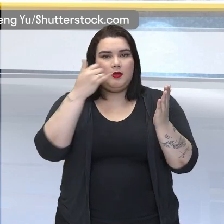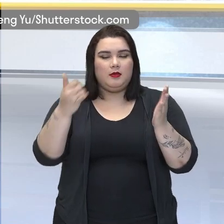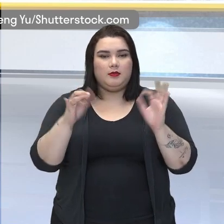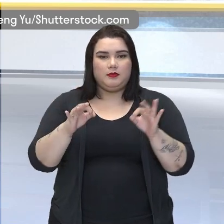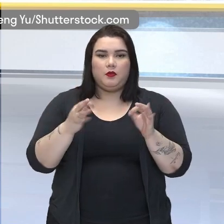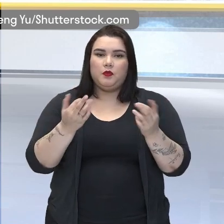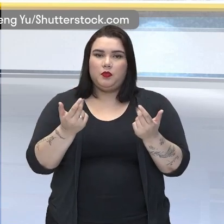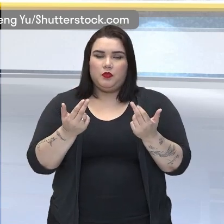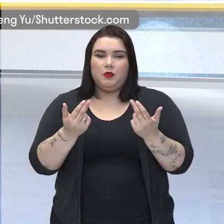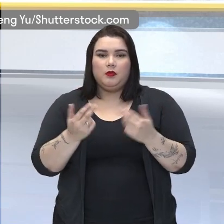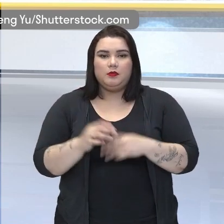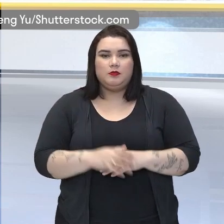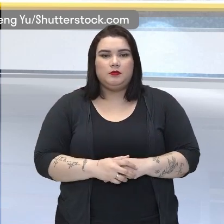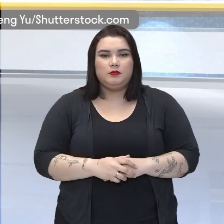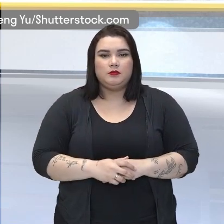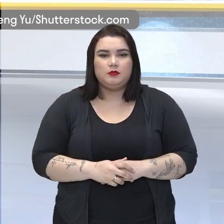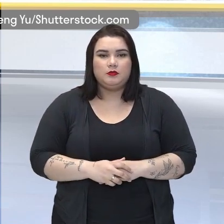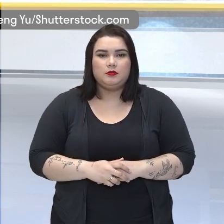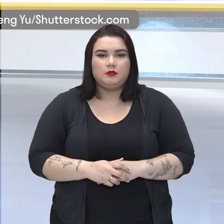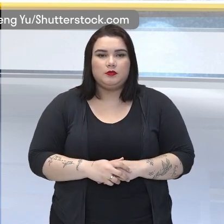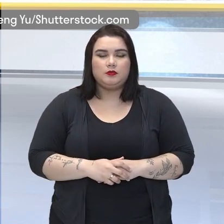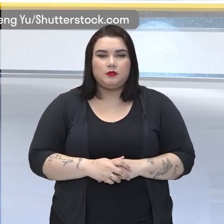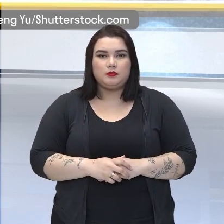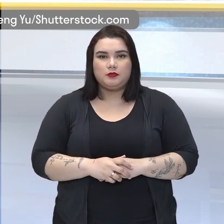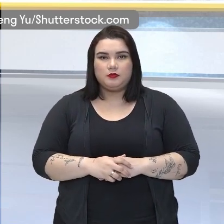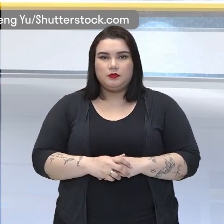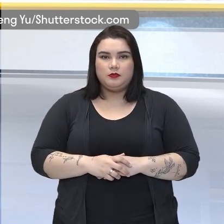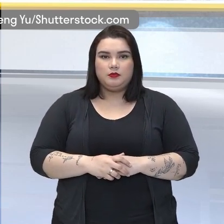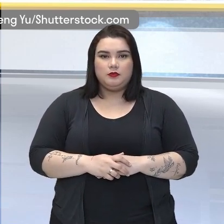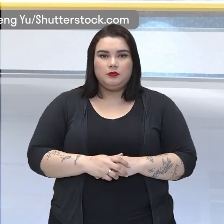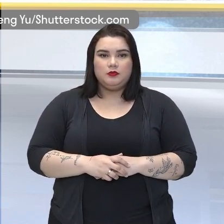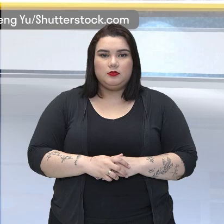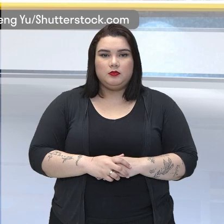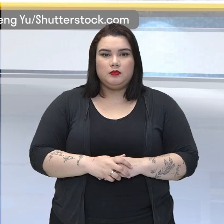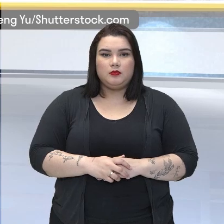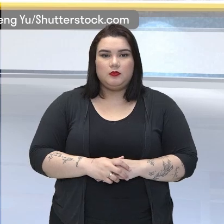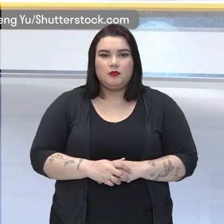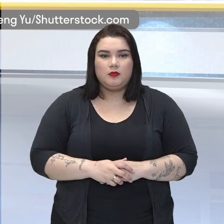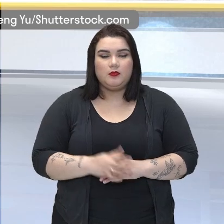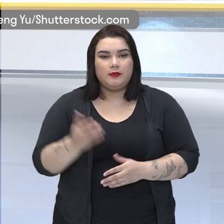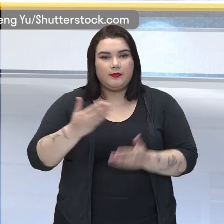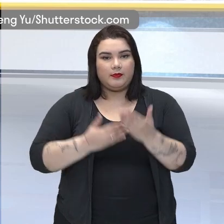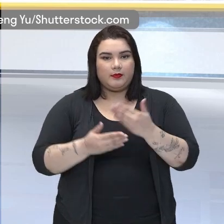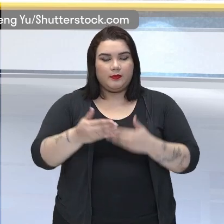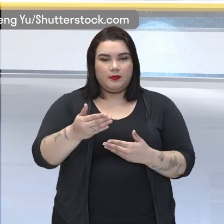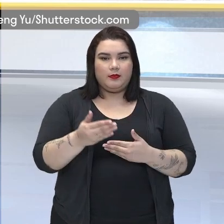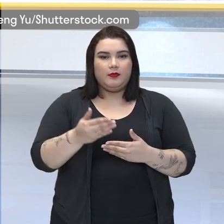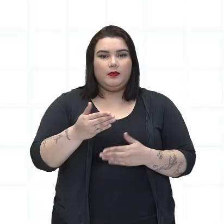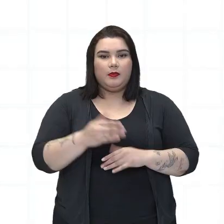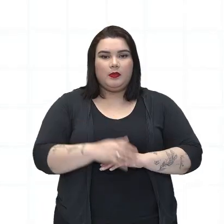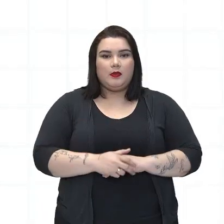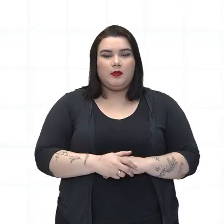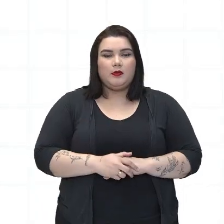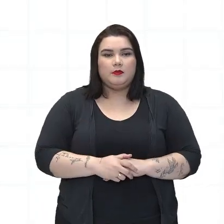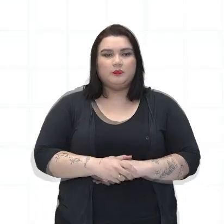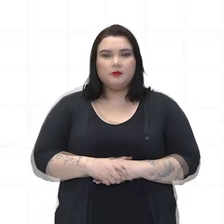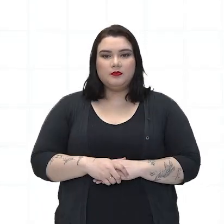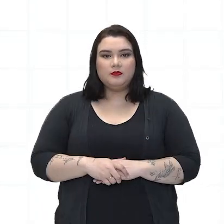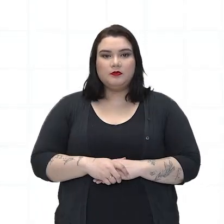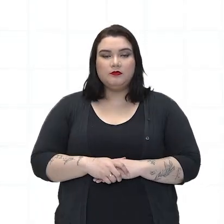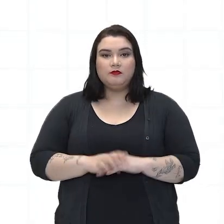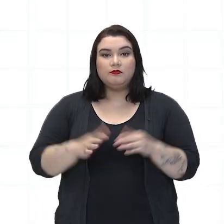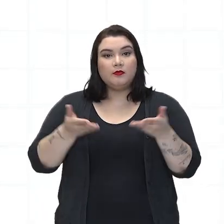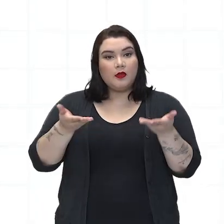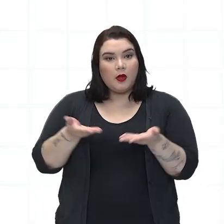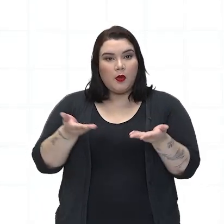Então, são os classified, os classificados. Vamos ver um pouquinho mais dos nossos gêneros textuais.